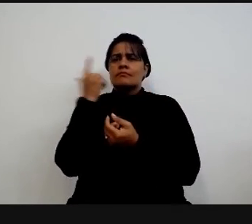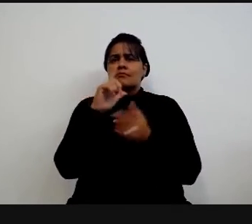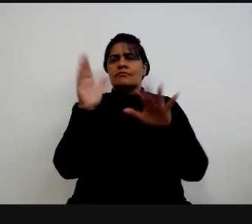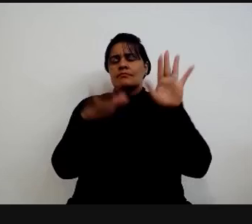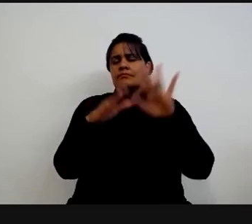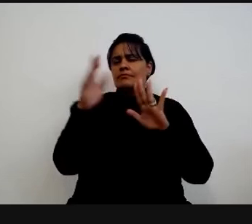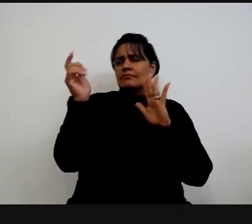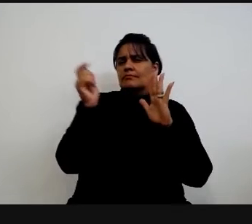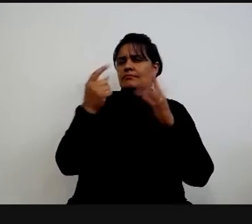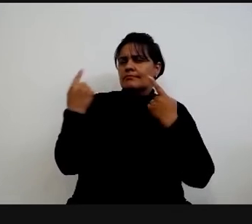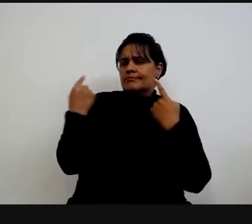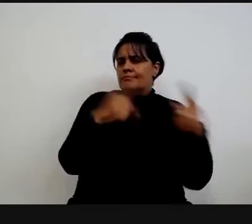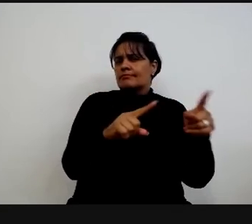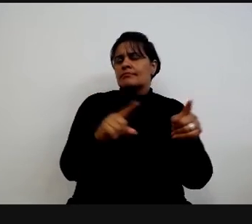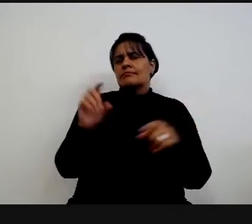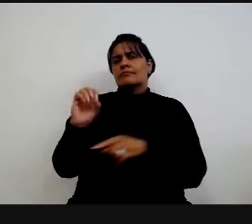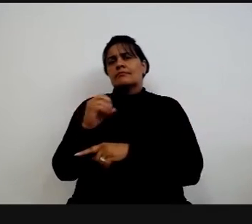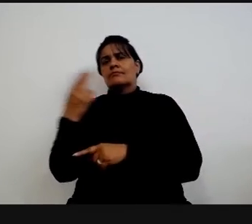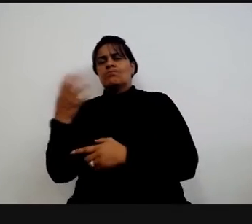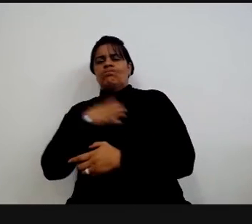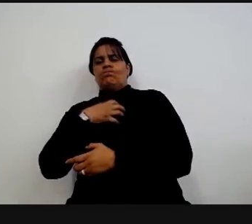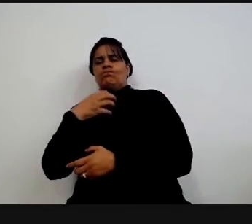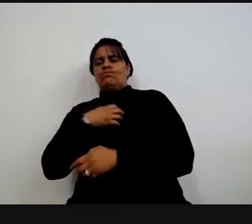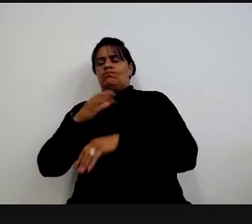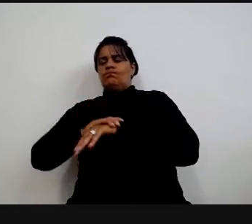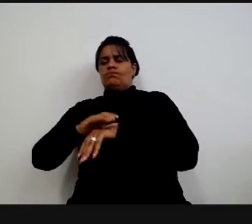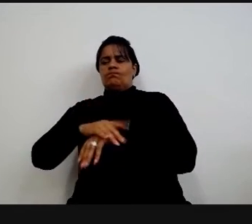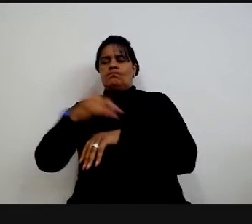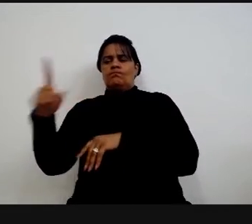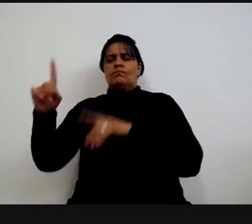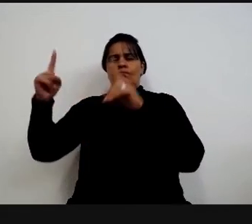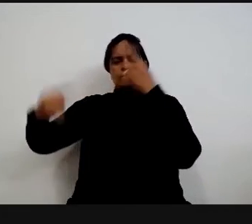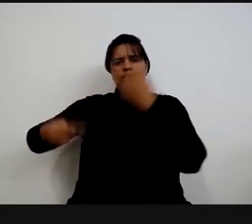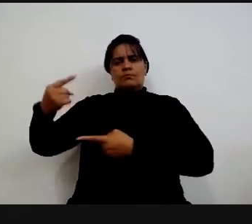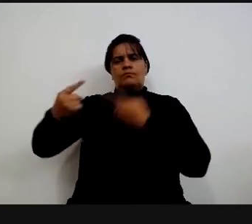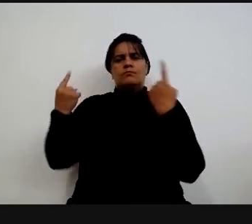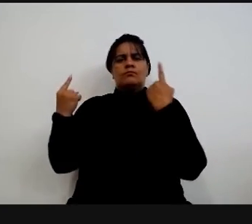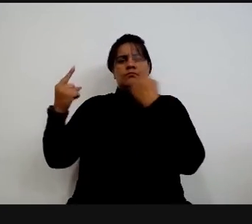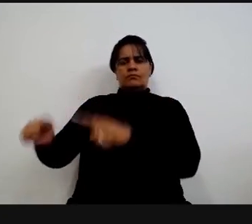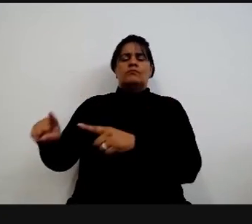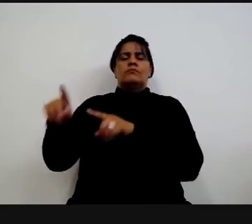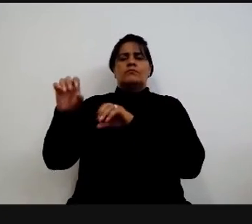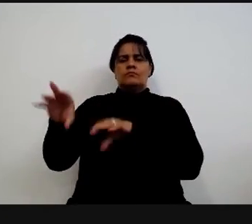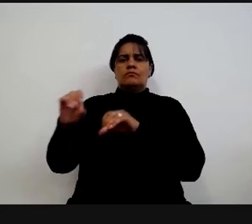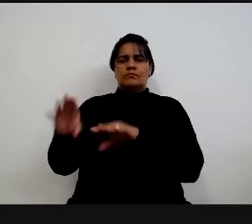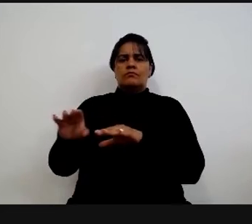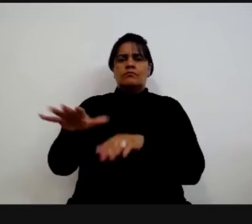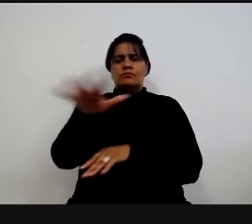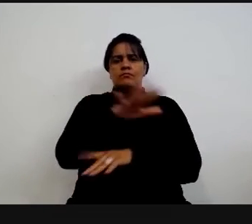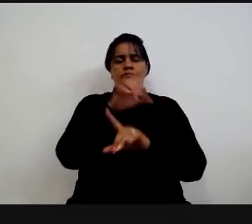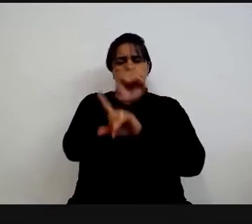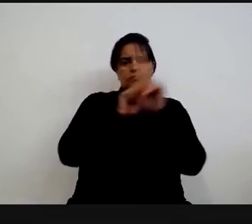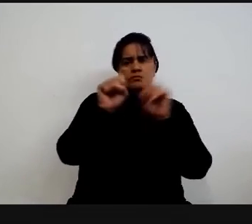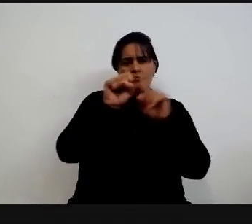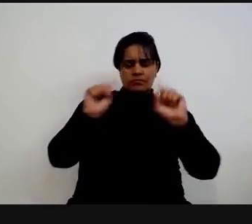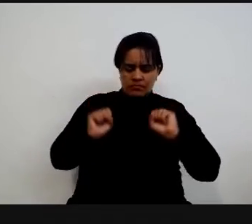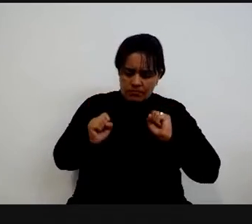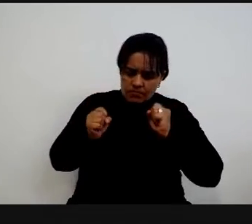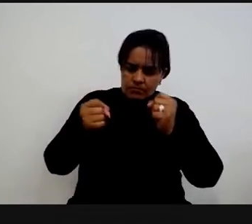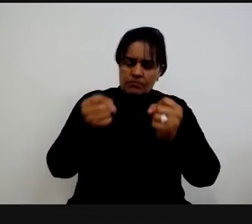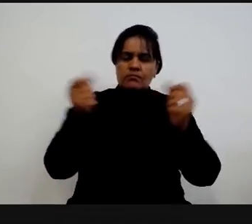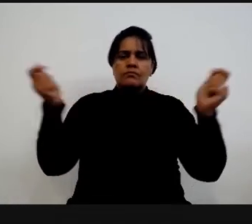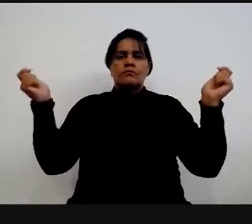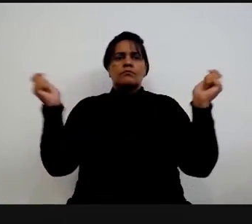canetada ou por humores políticos que são contrários à educação, e a sociedade se insurja se